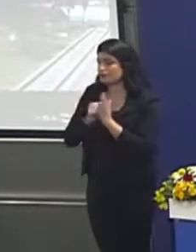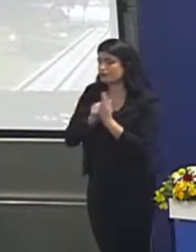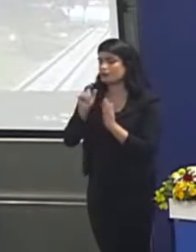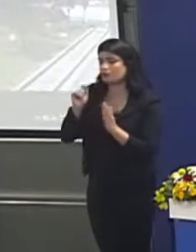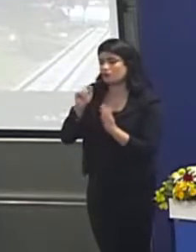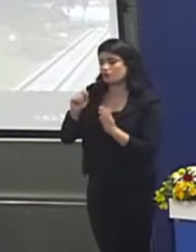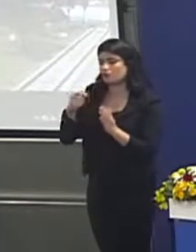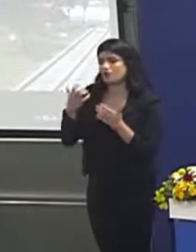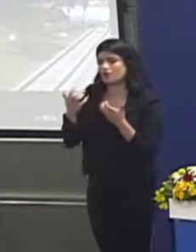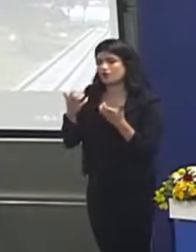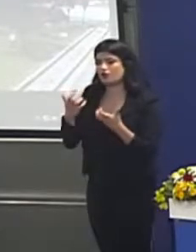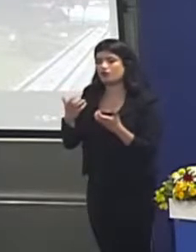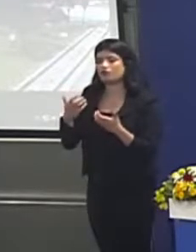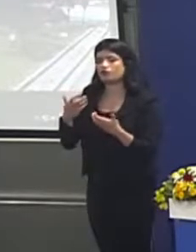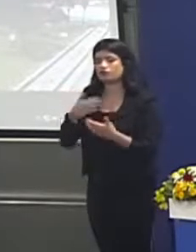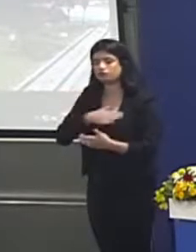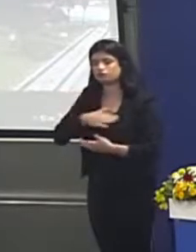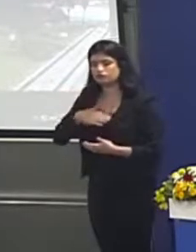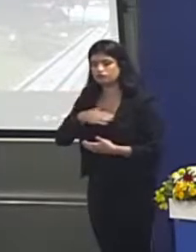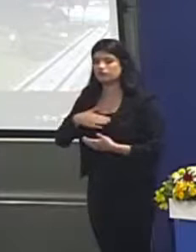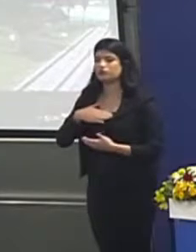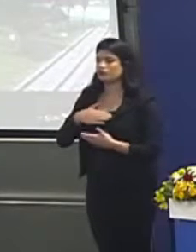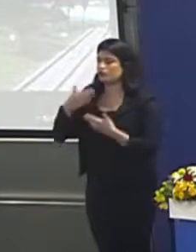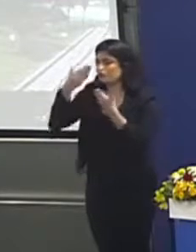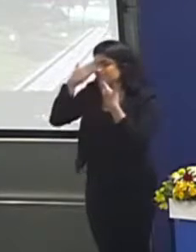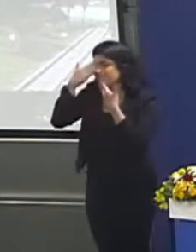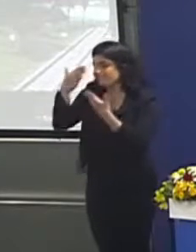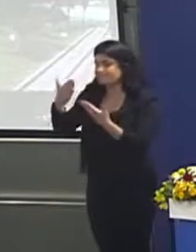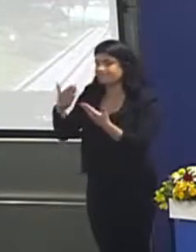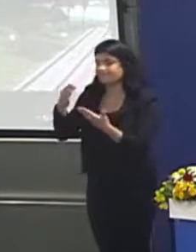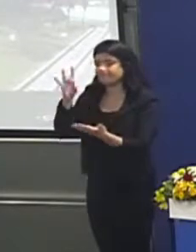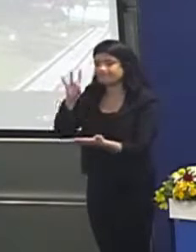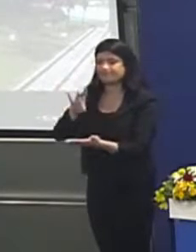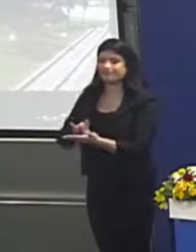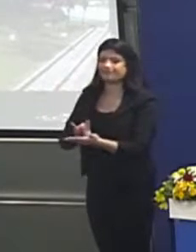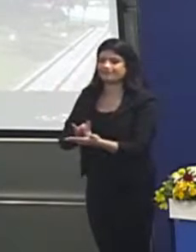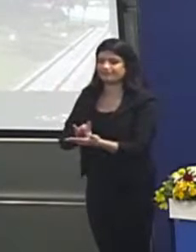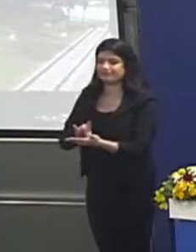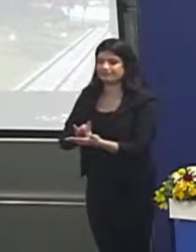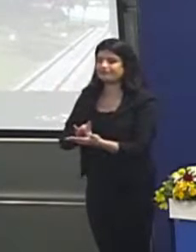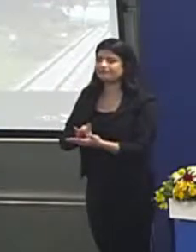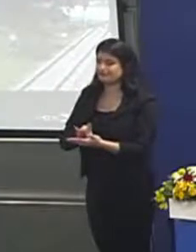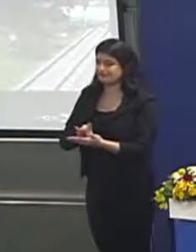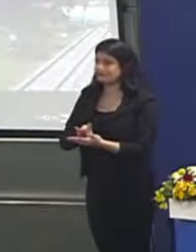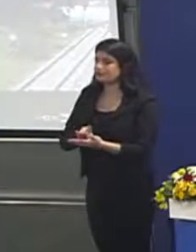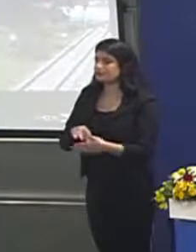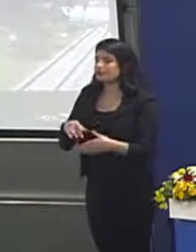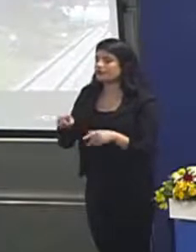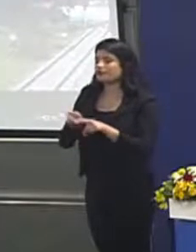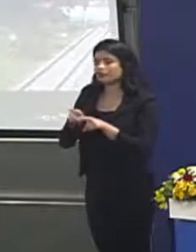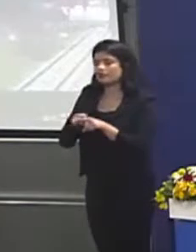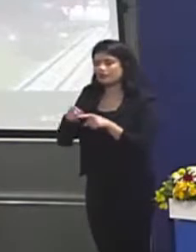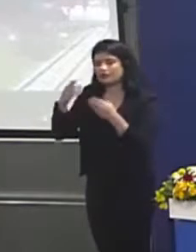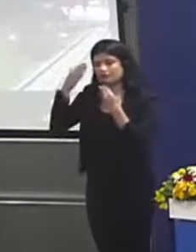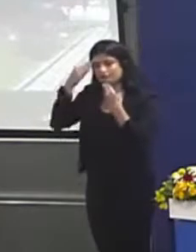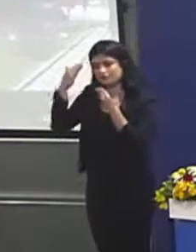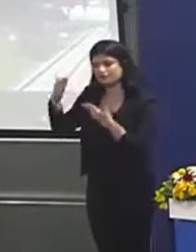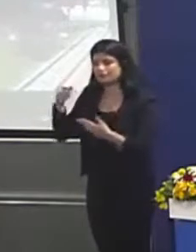mais sinceros cumprimentos e votos de agradecimentos. Muito obrigada. Quero também agradecer